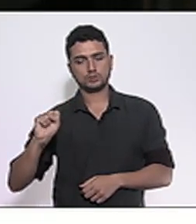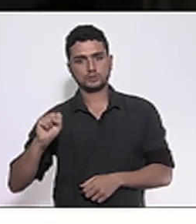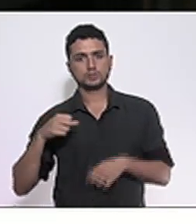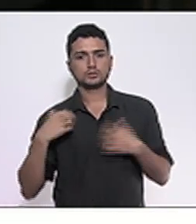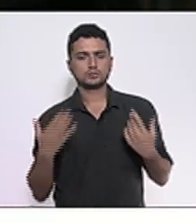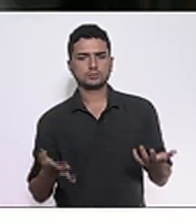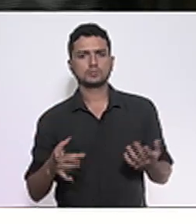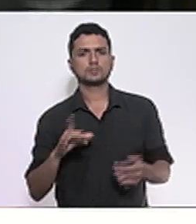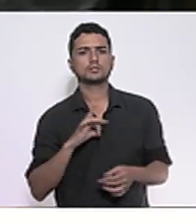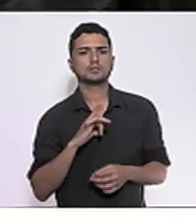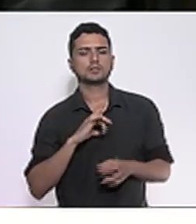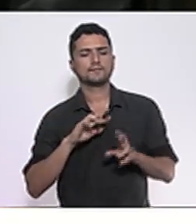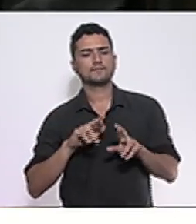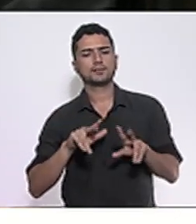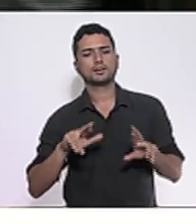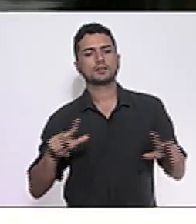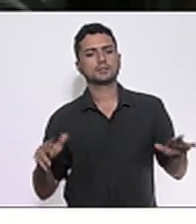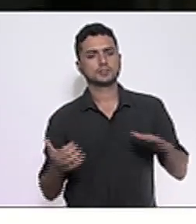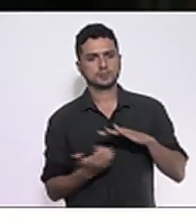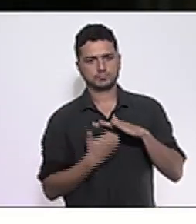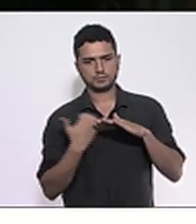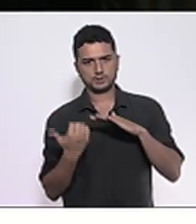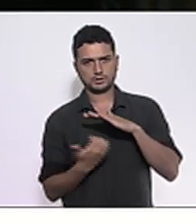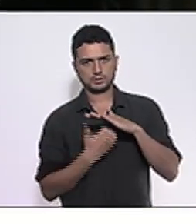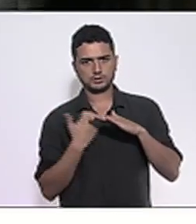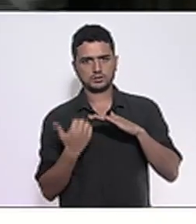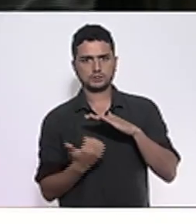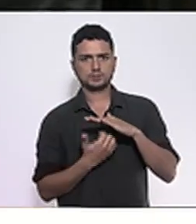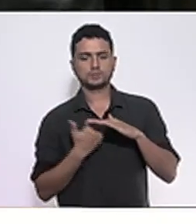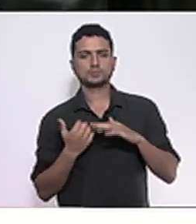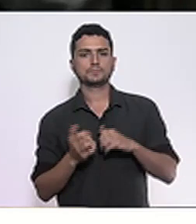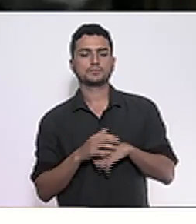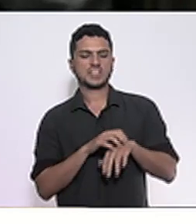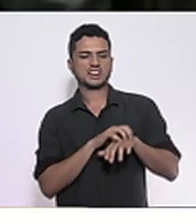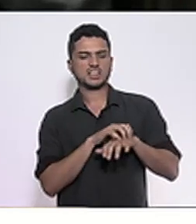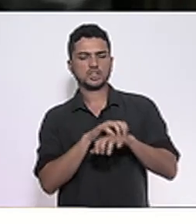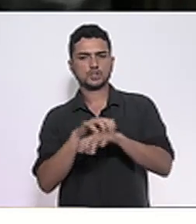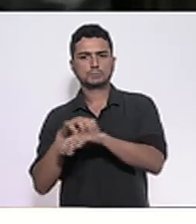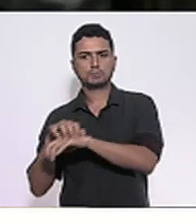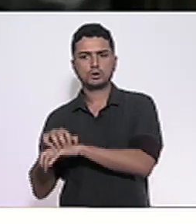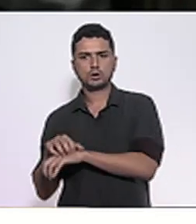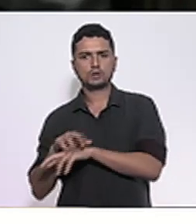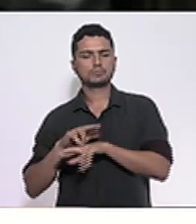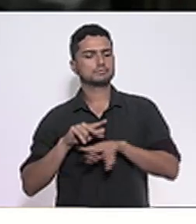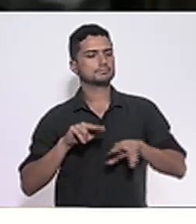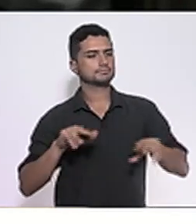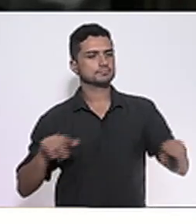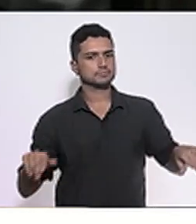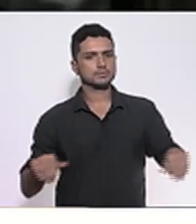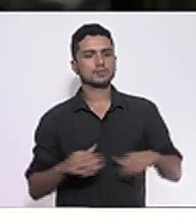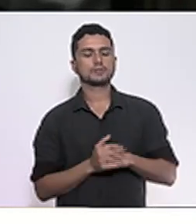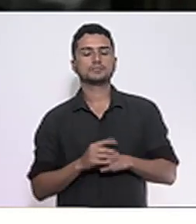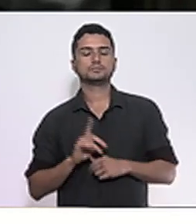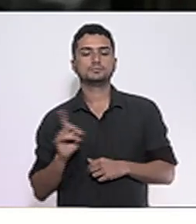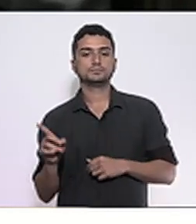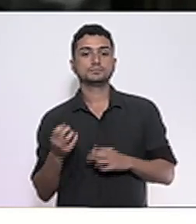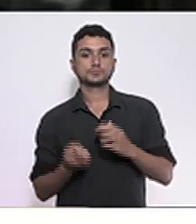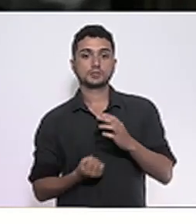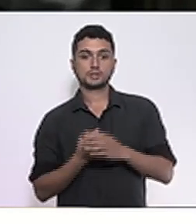de empresas, a parte transportadoras, que foram criadas,